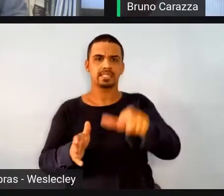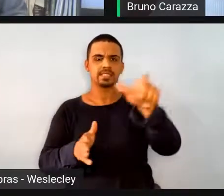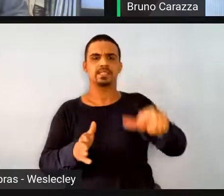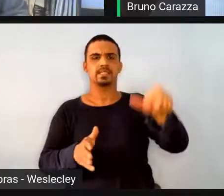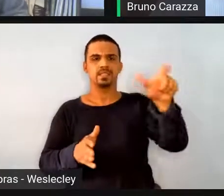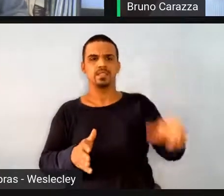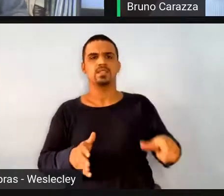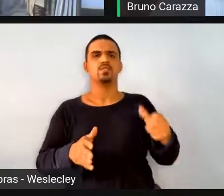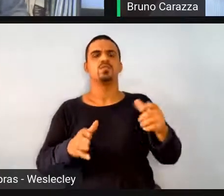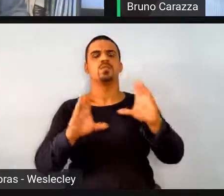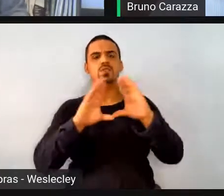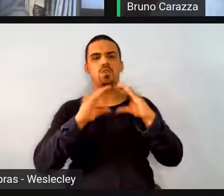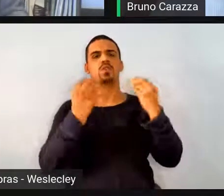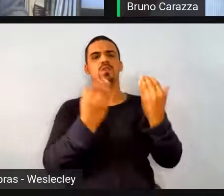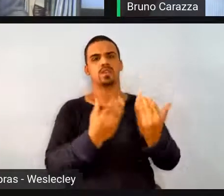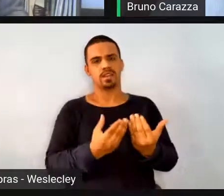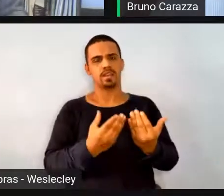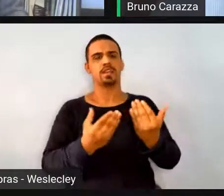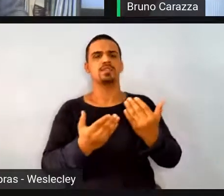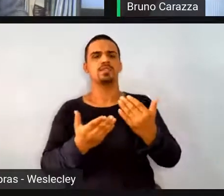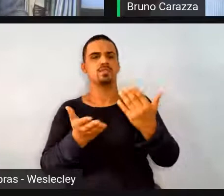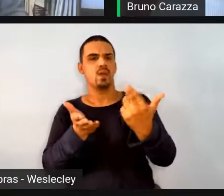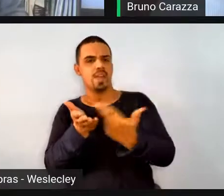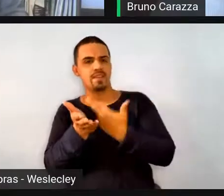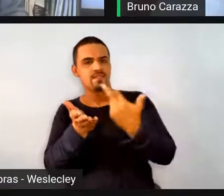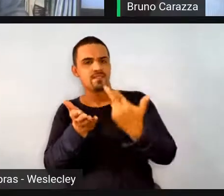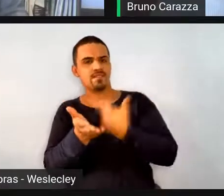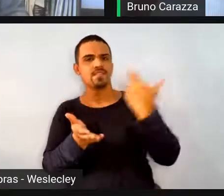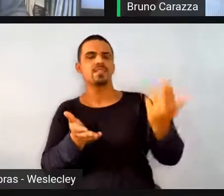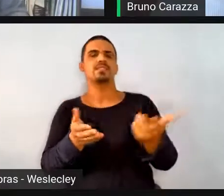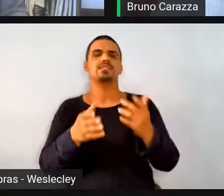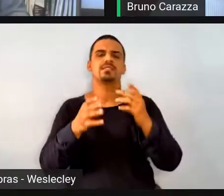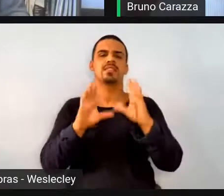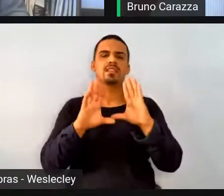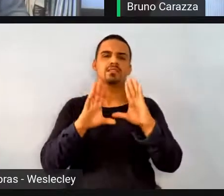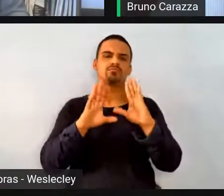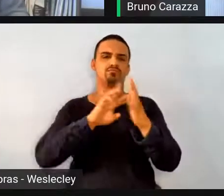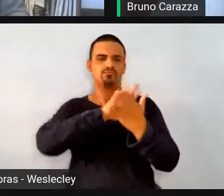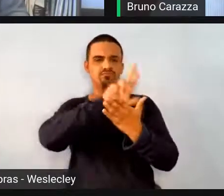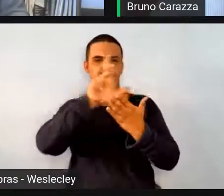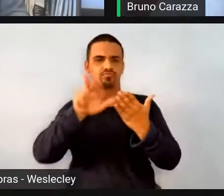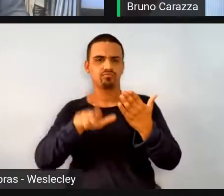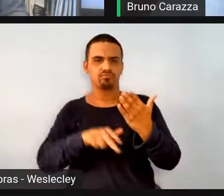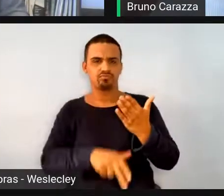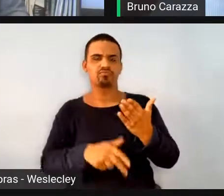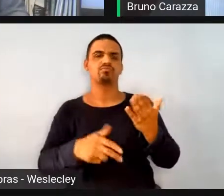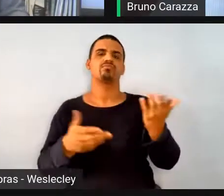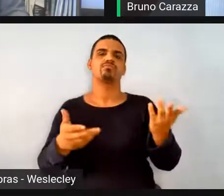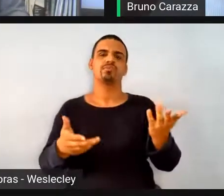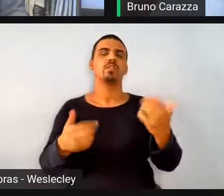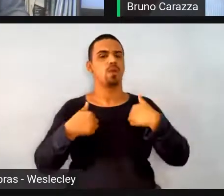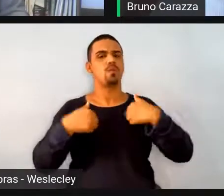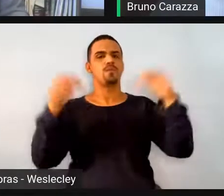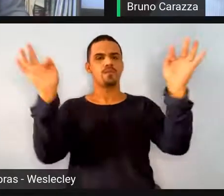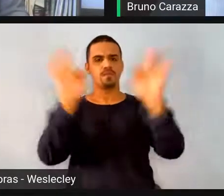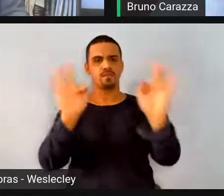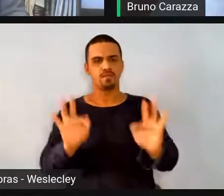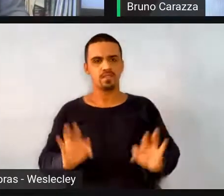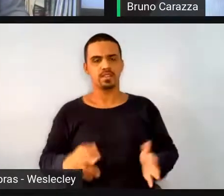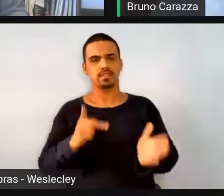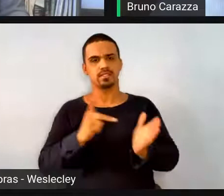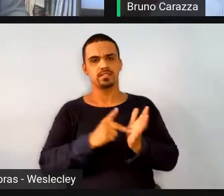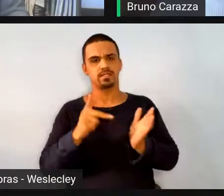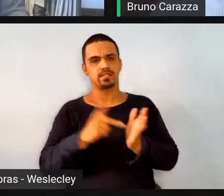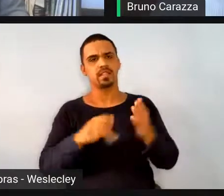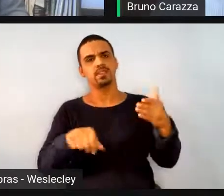nos congressos, participando do debate aí na imprensa. Então, fico muito feliz de estar participando de